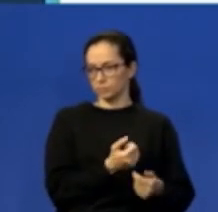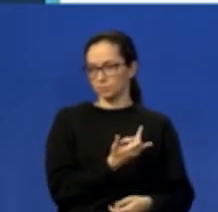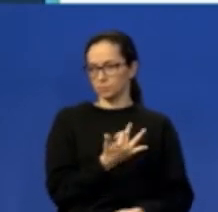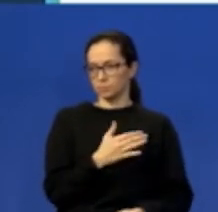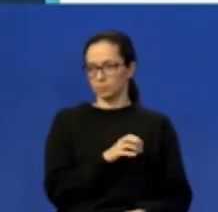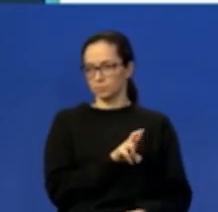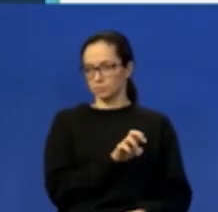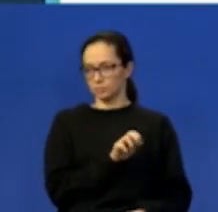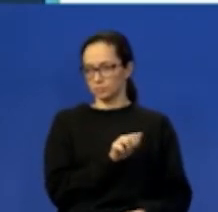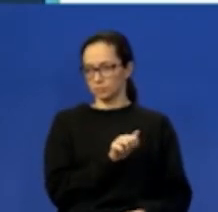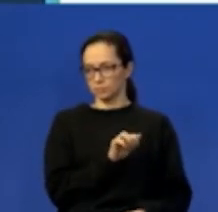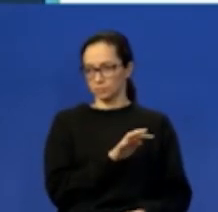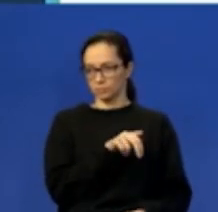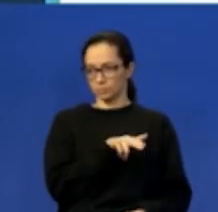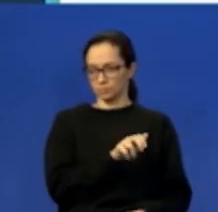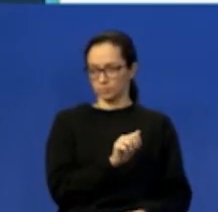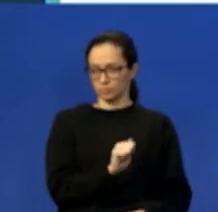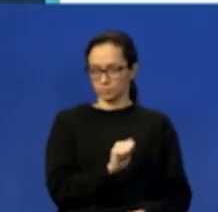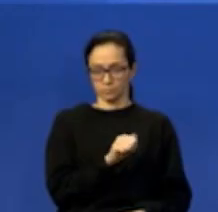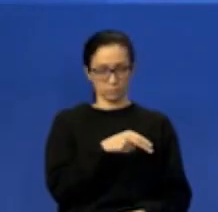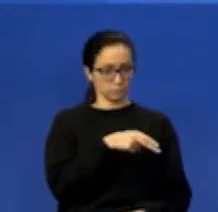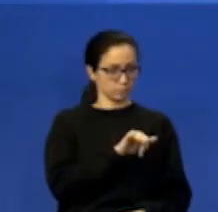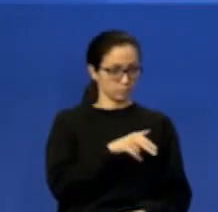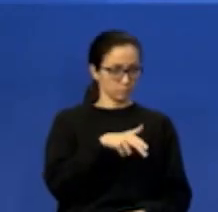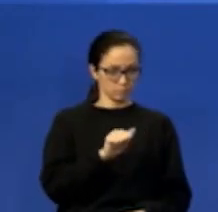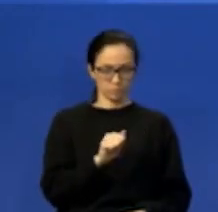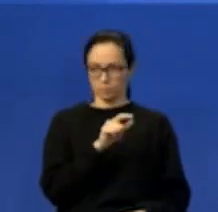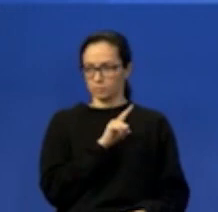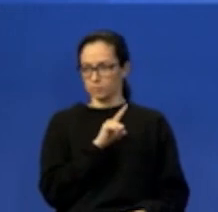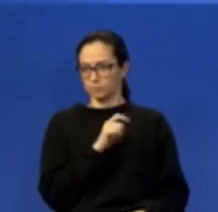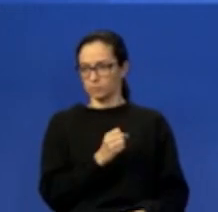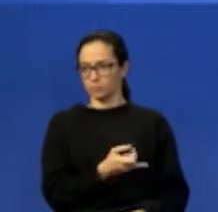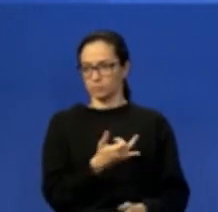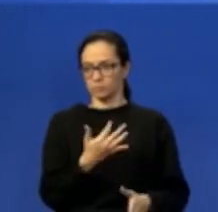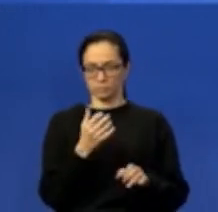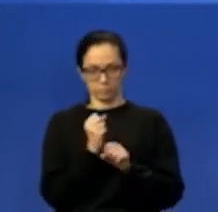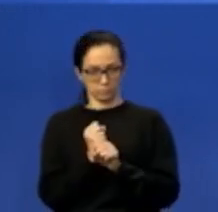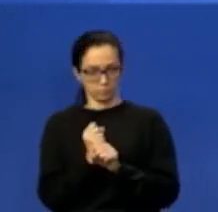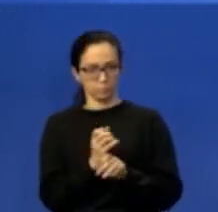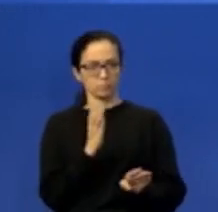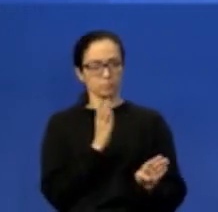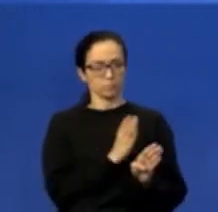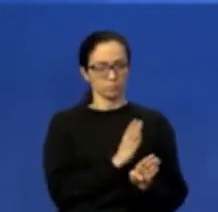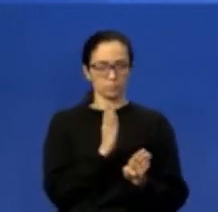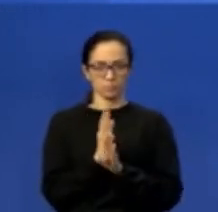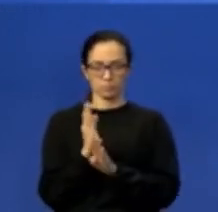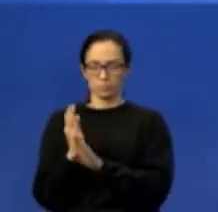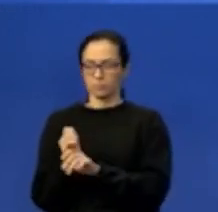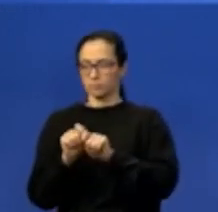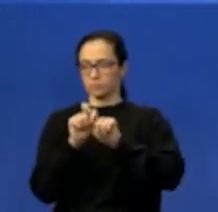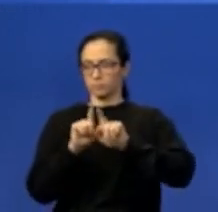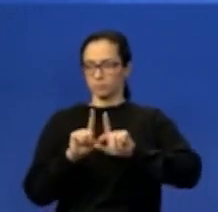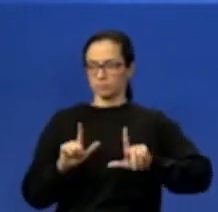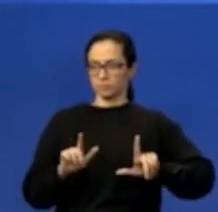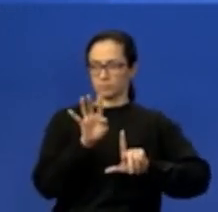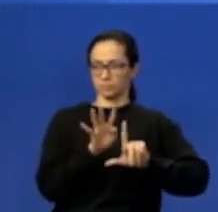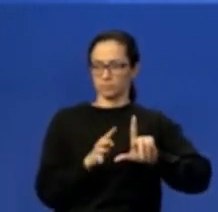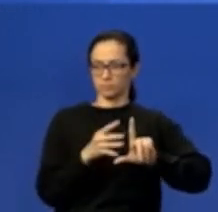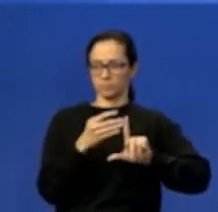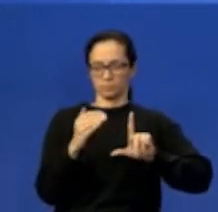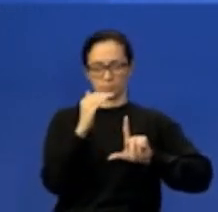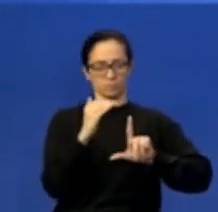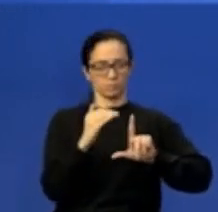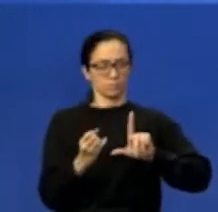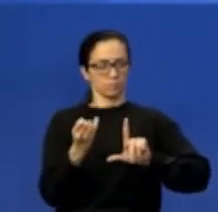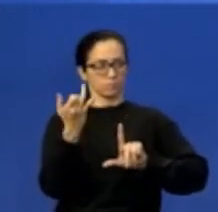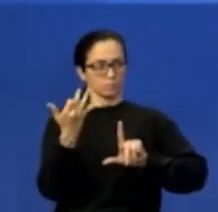da taxa de filtração glomerular. Então, no próximo slide, a gente vai ver, né, um quadro em que vai apresentar para vocês a taxa